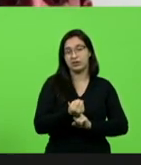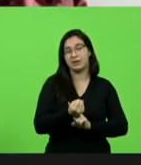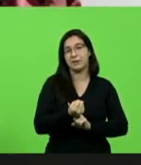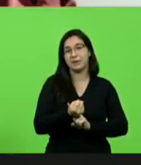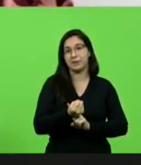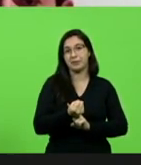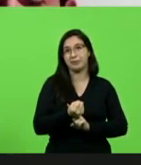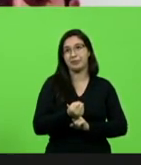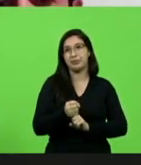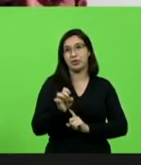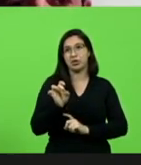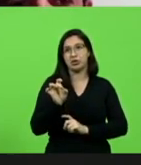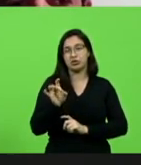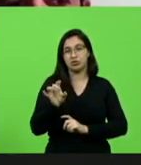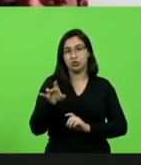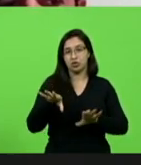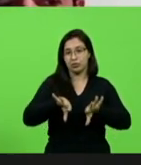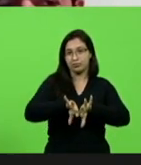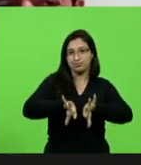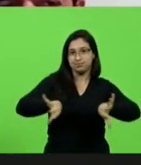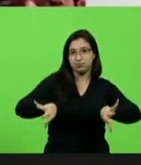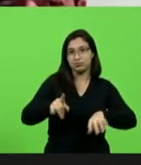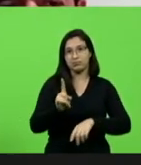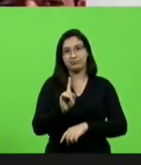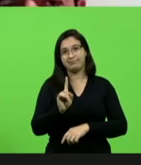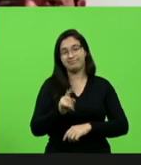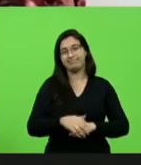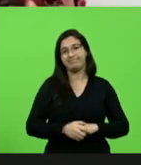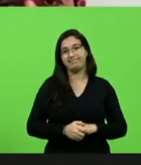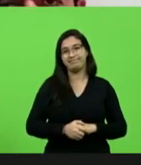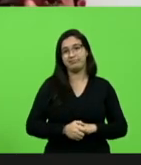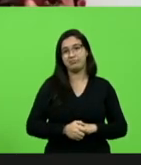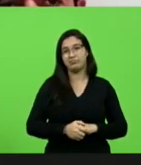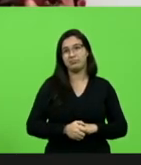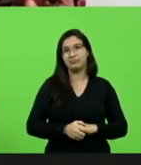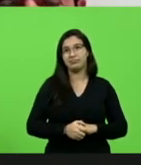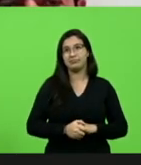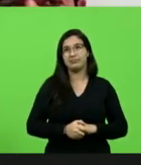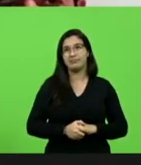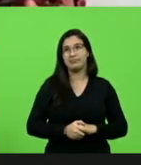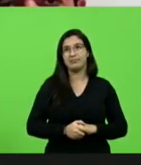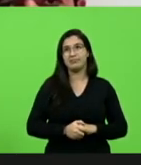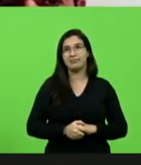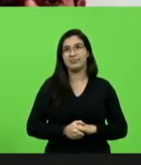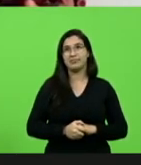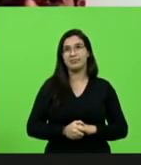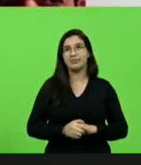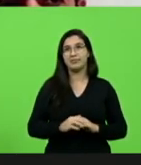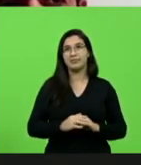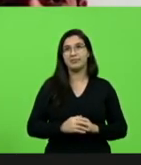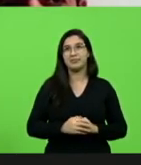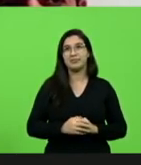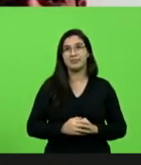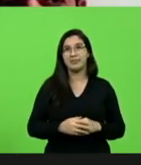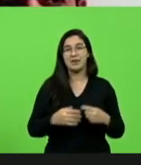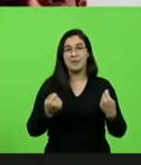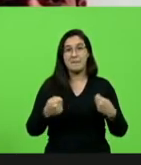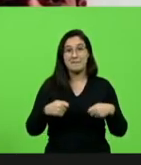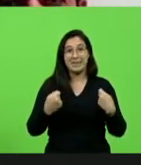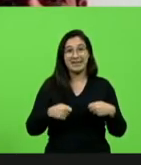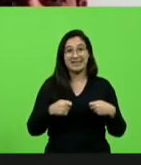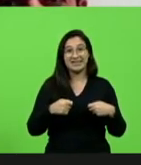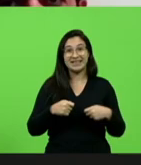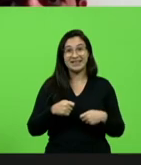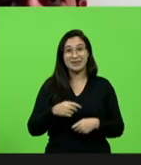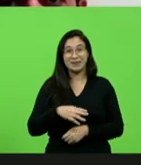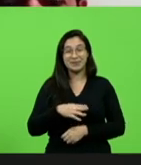gente garantir a segregação. Por isso, todas essas perguntas. Então, eu vou ter que cortar a palavra, porque senão eu vou